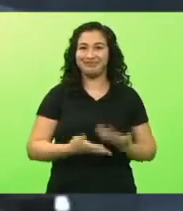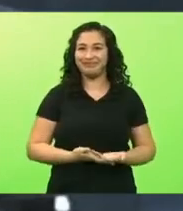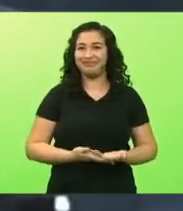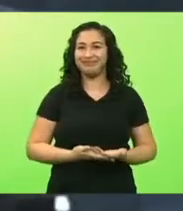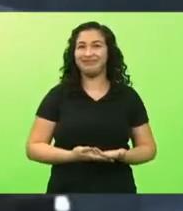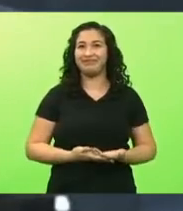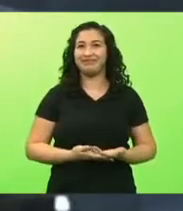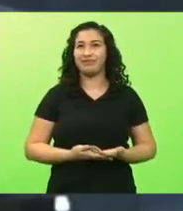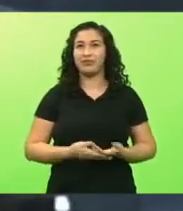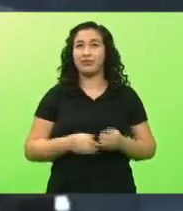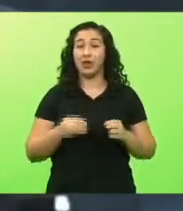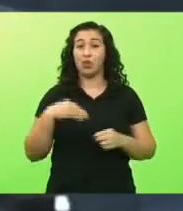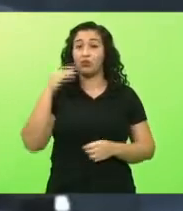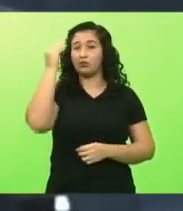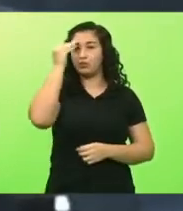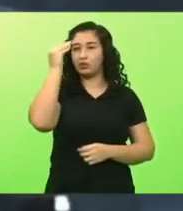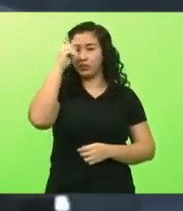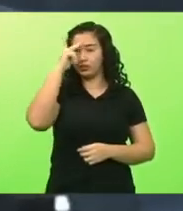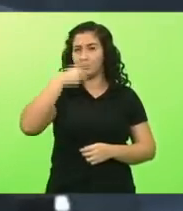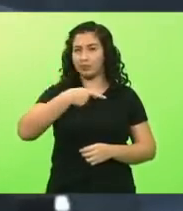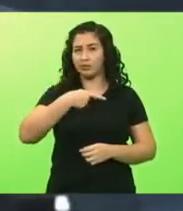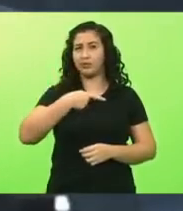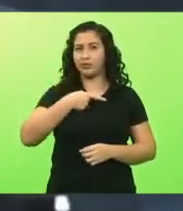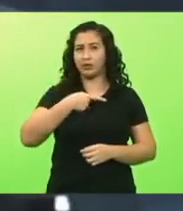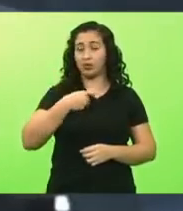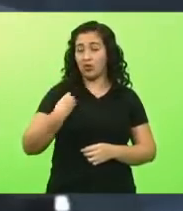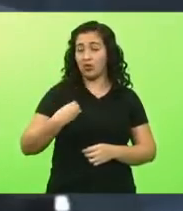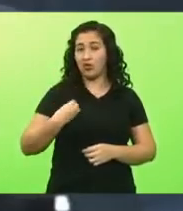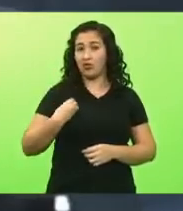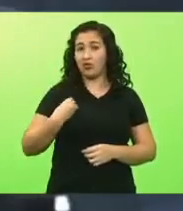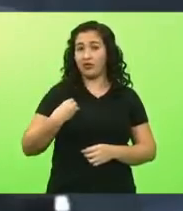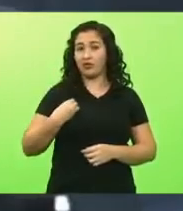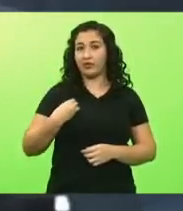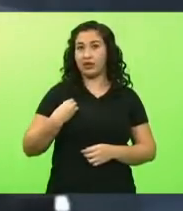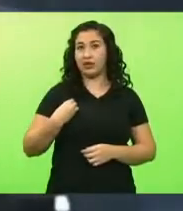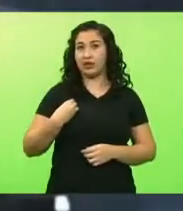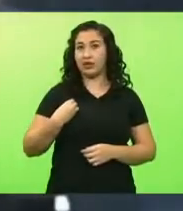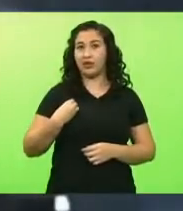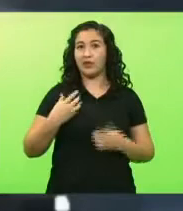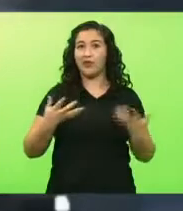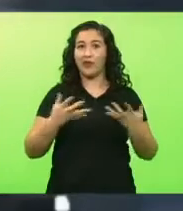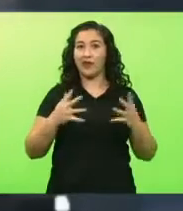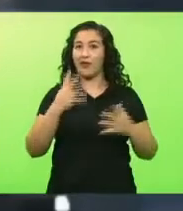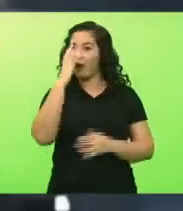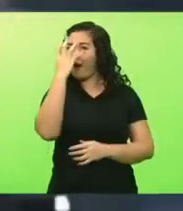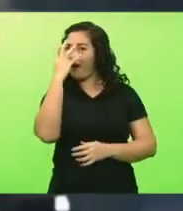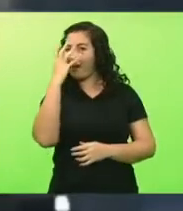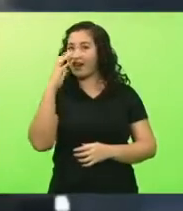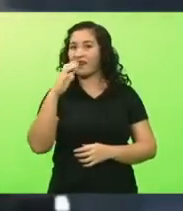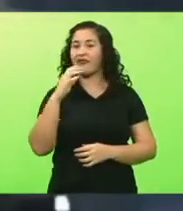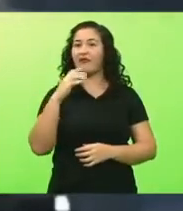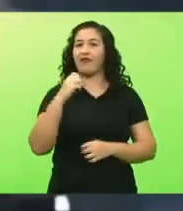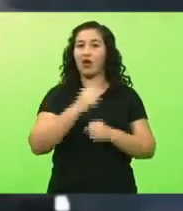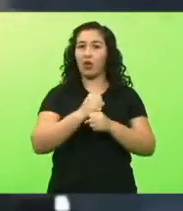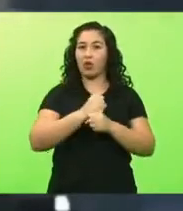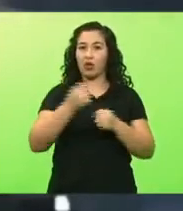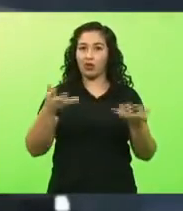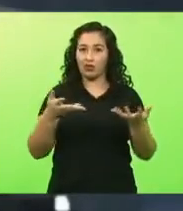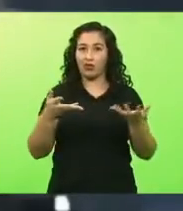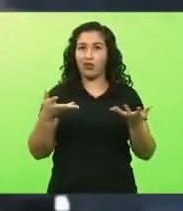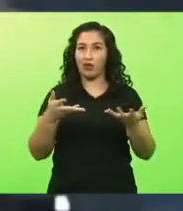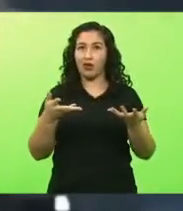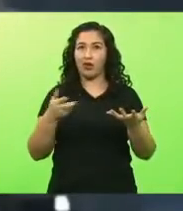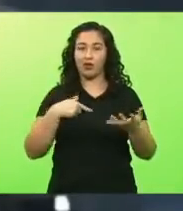experiência pessoal marcante que vivenciei no carnaval deste ano. atravessei a passarela, nego